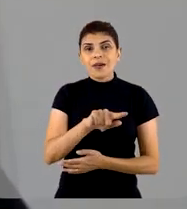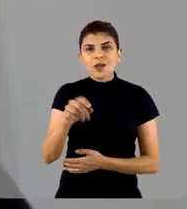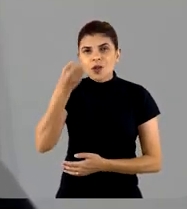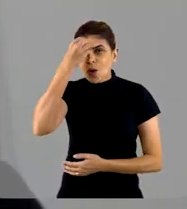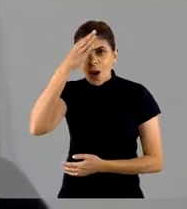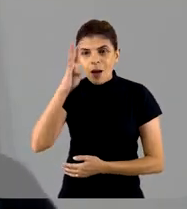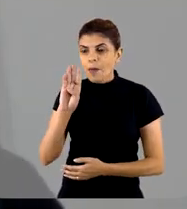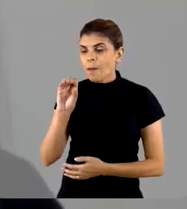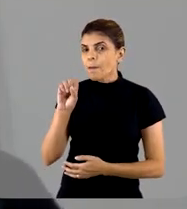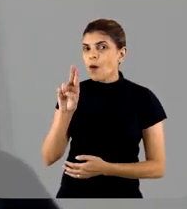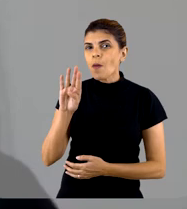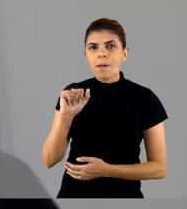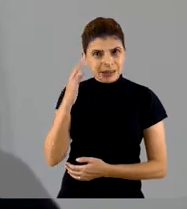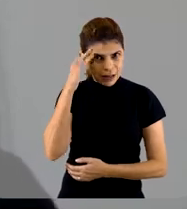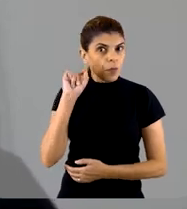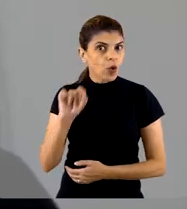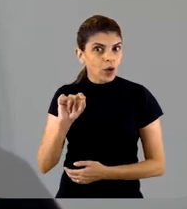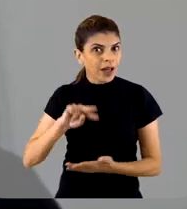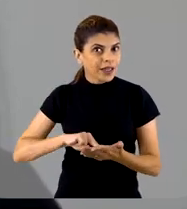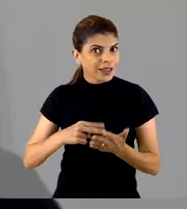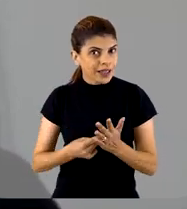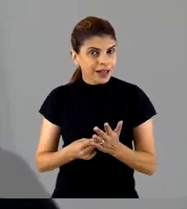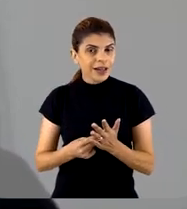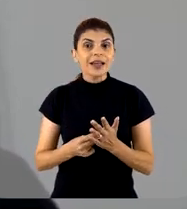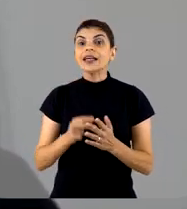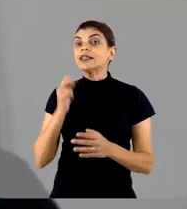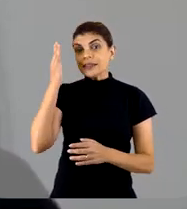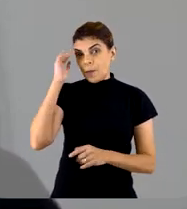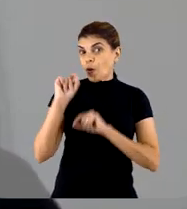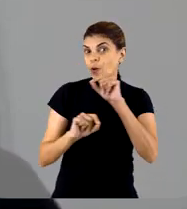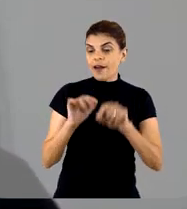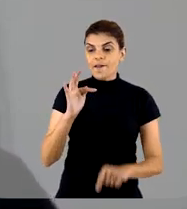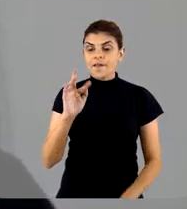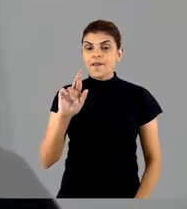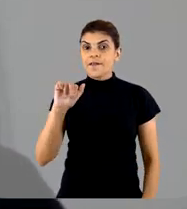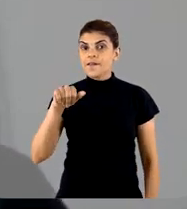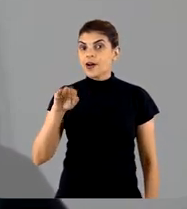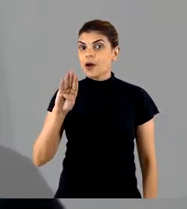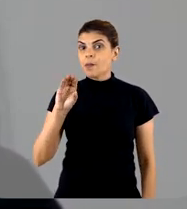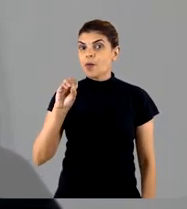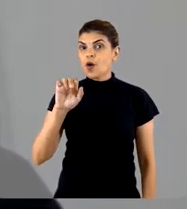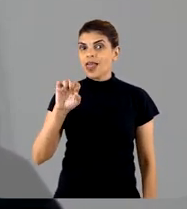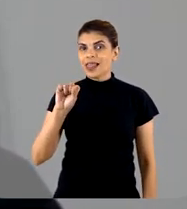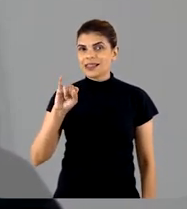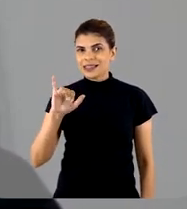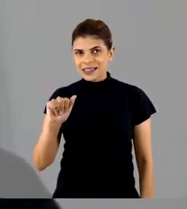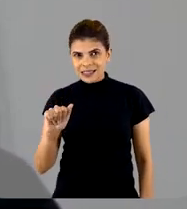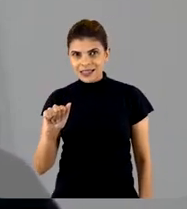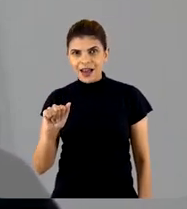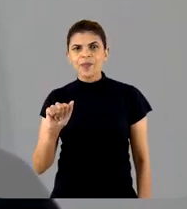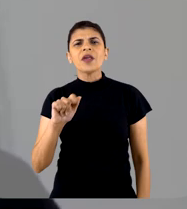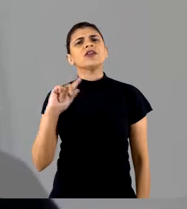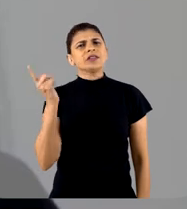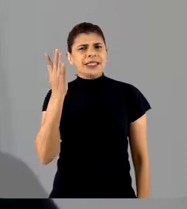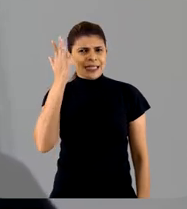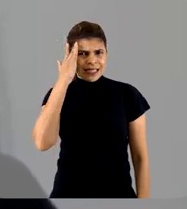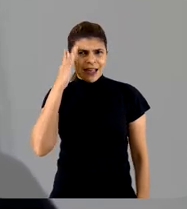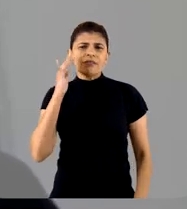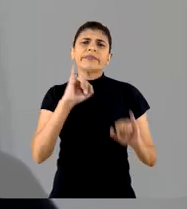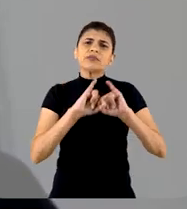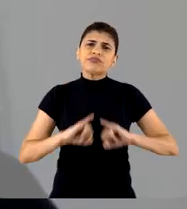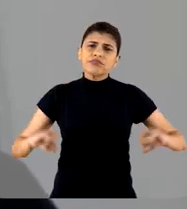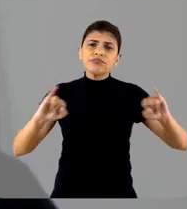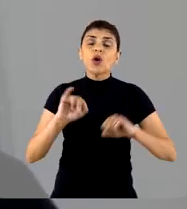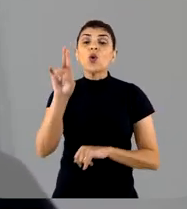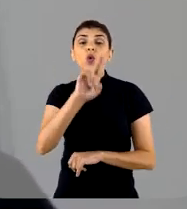Vocês nem sabem o que é bolba, provavelmente. Nem framboesia, né, como chamavam. Foi, a campanha de